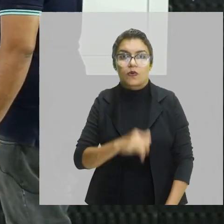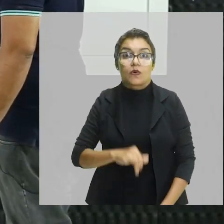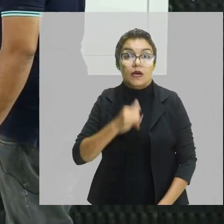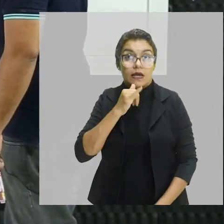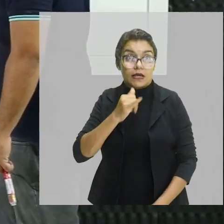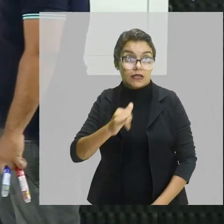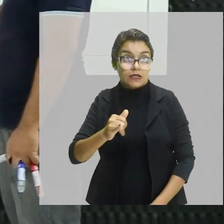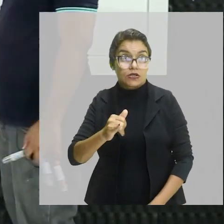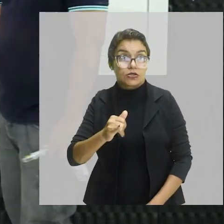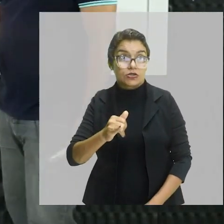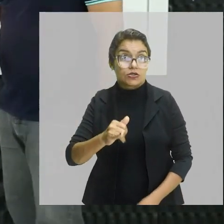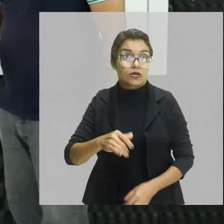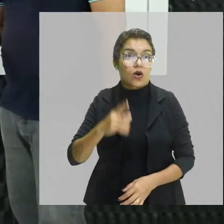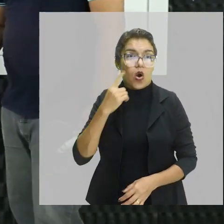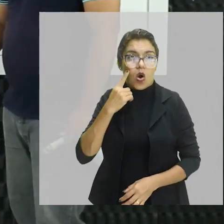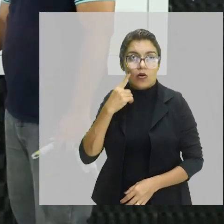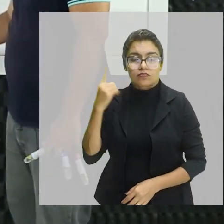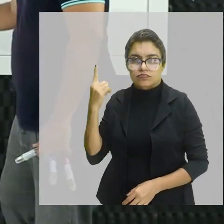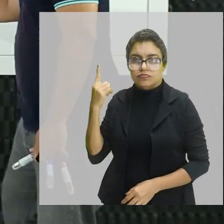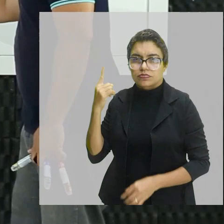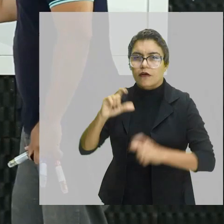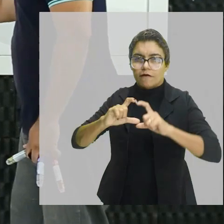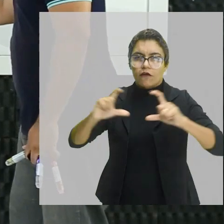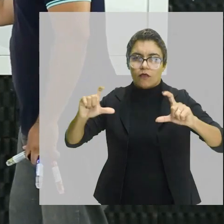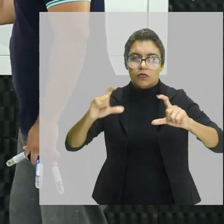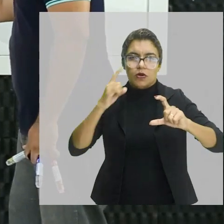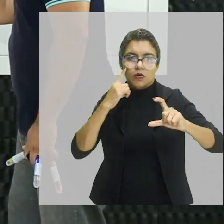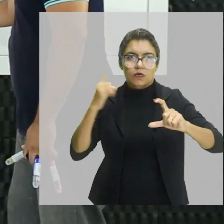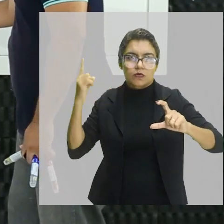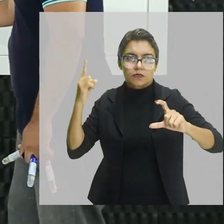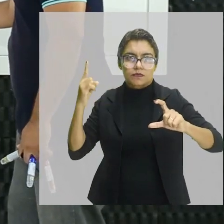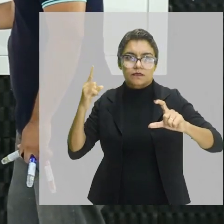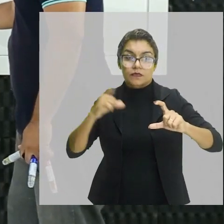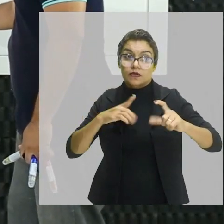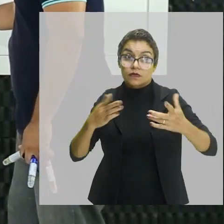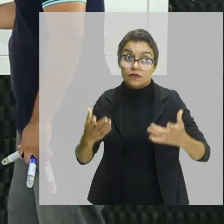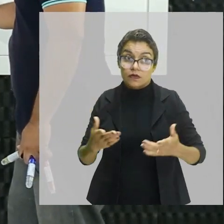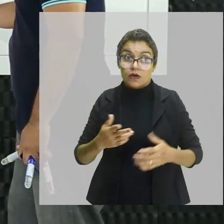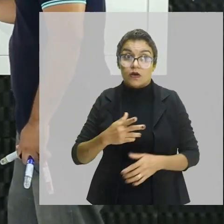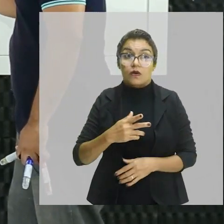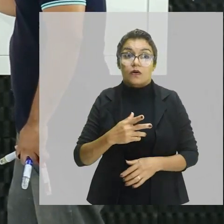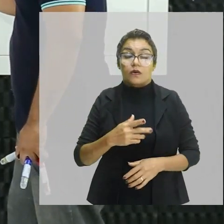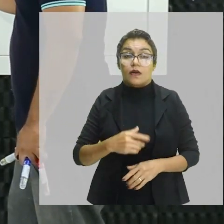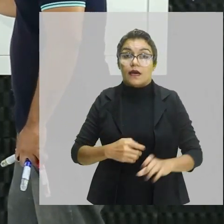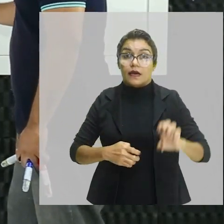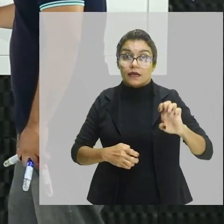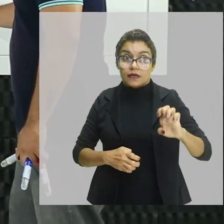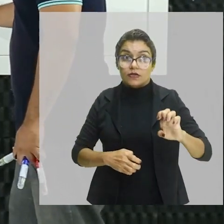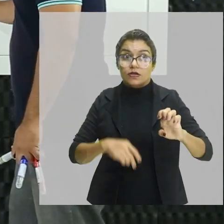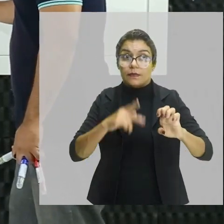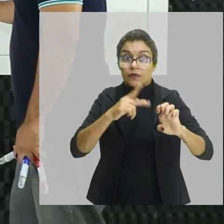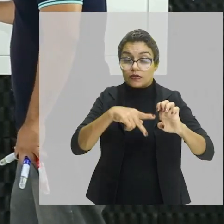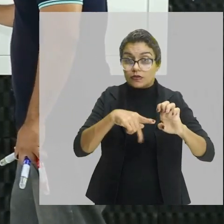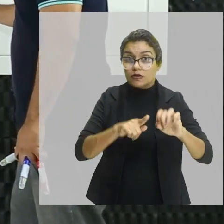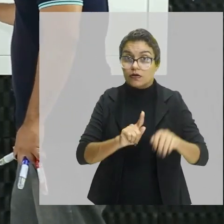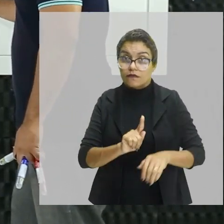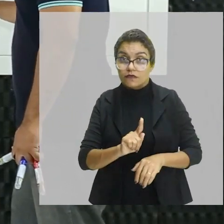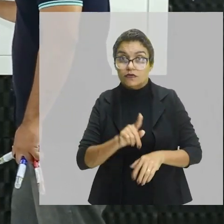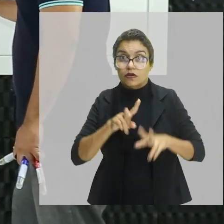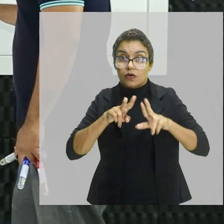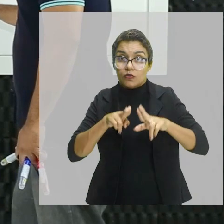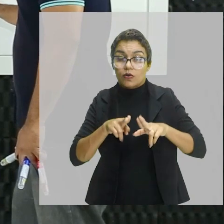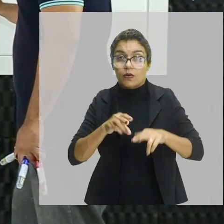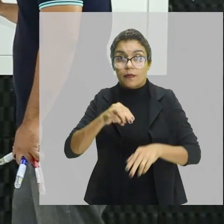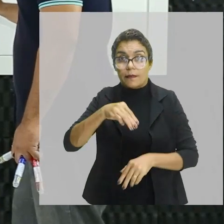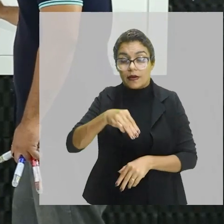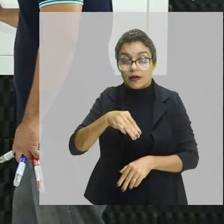massa, gravidade, altura, certo? Então, essa energia potencial gravitacional, a massa, ó, é a